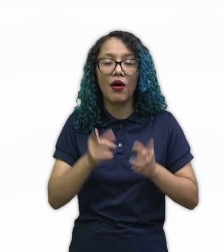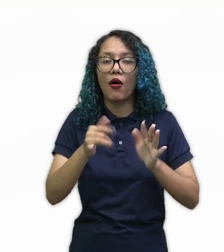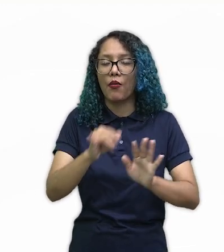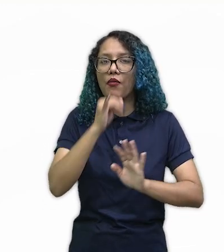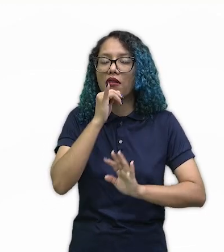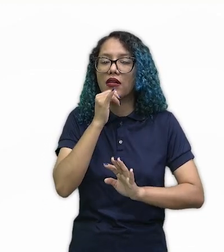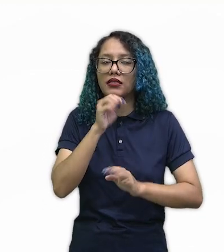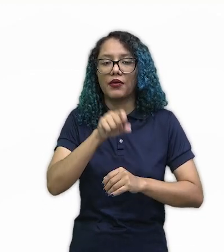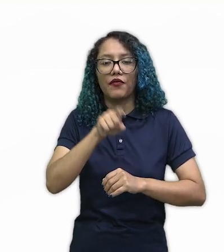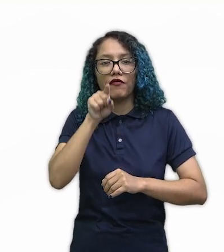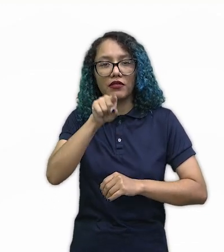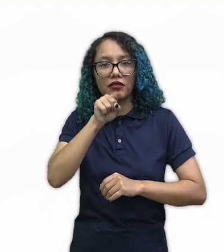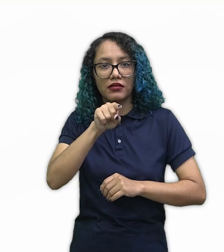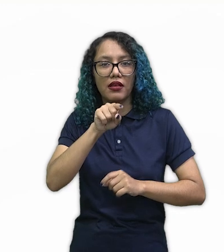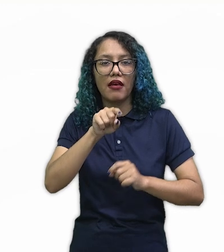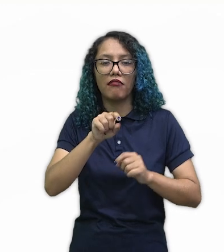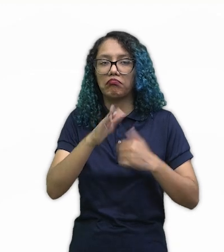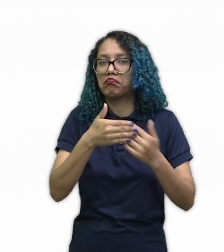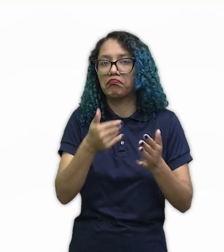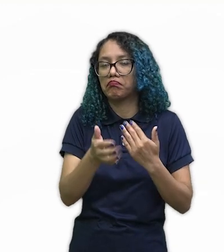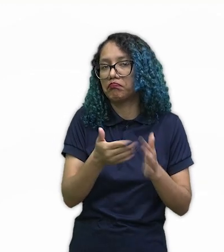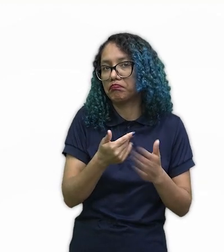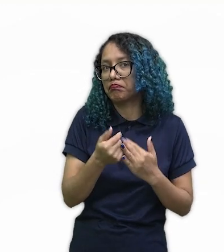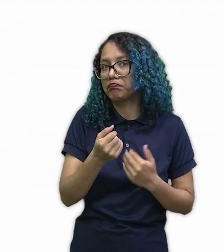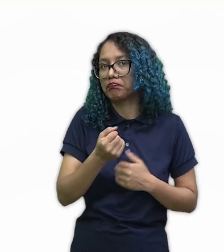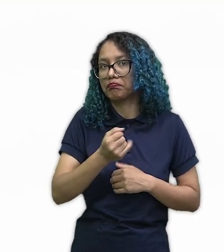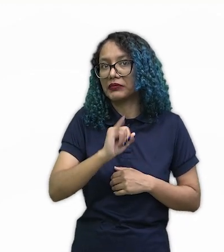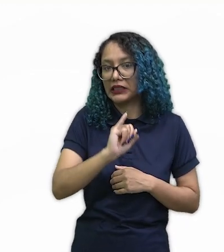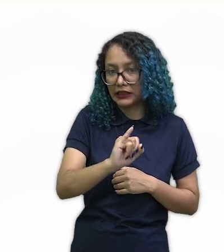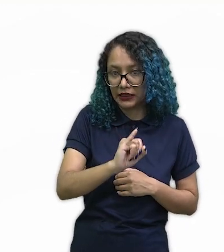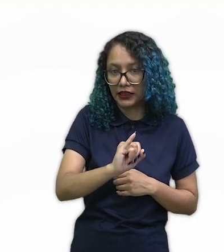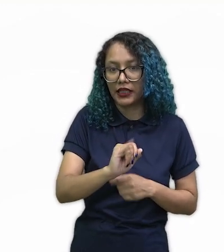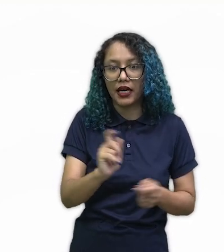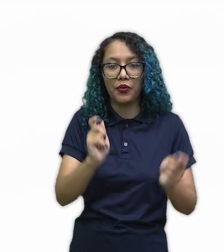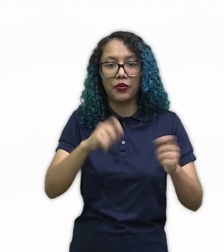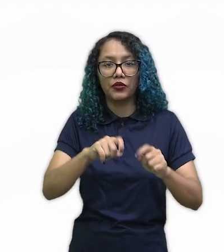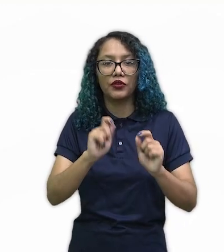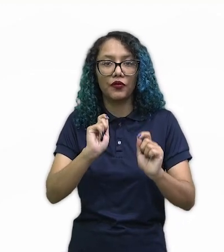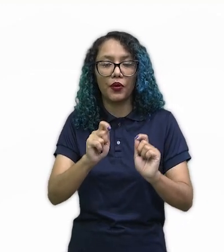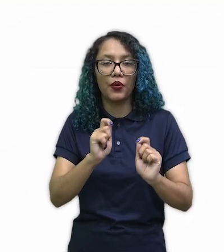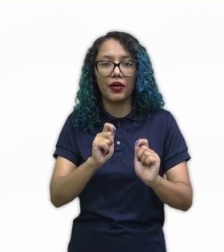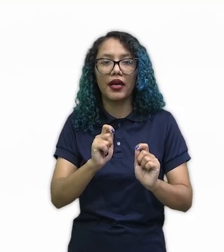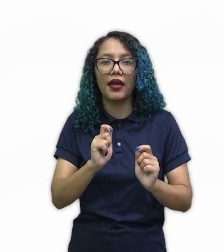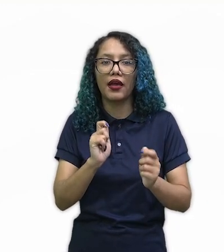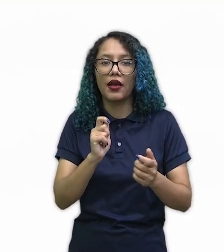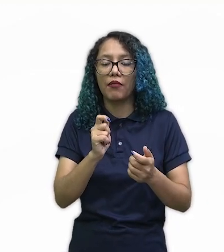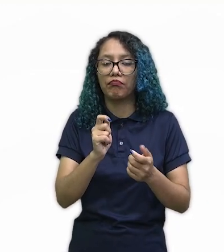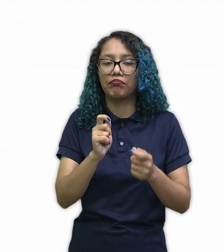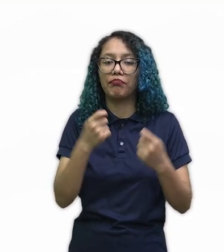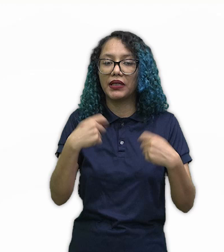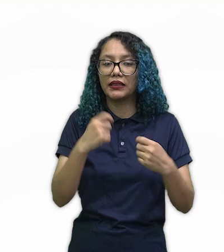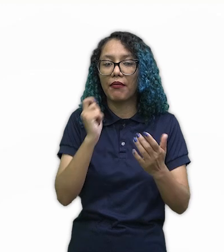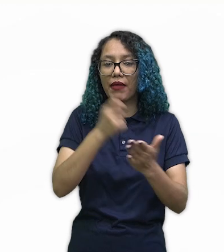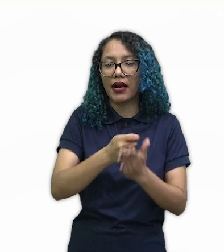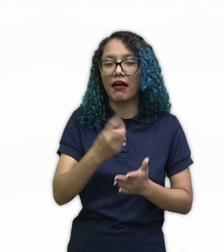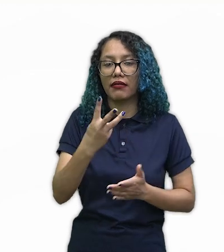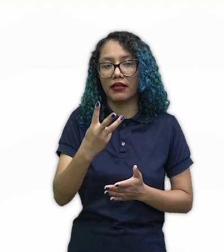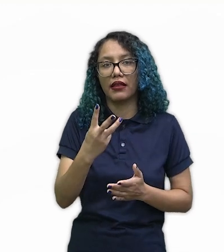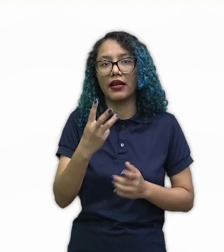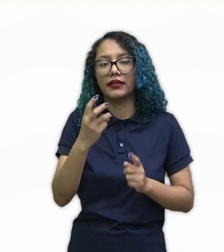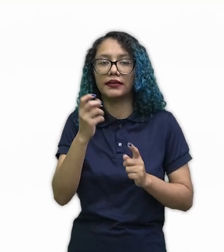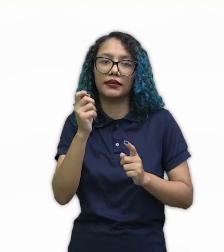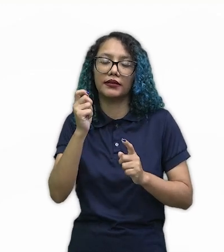uma taxa qualquer, a qual ela é cobrada 3% ao mês. Mas o tempo